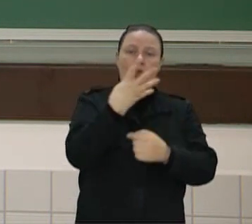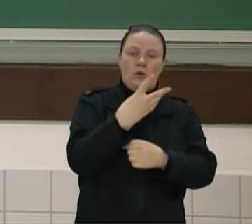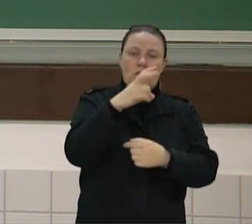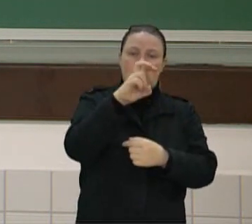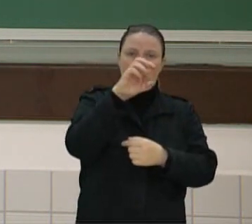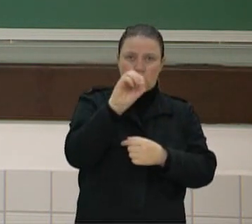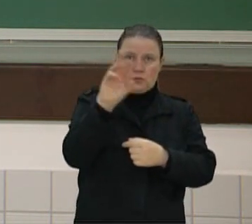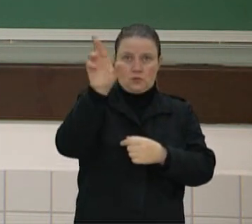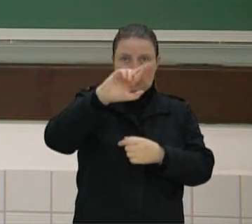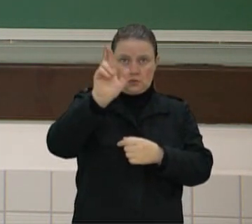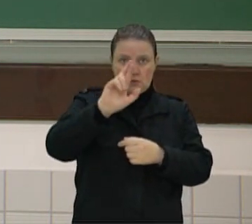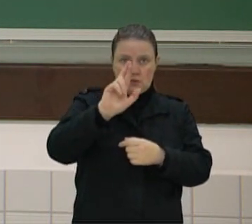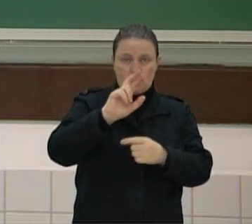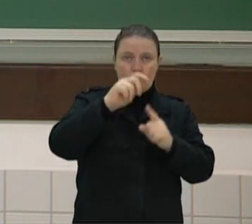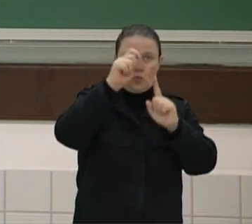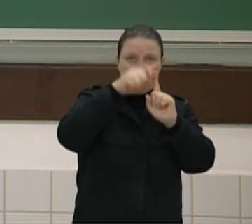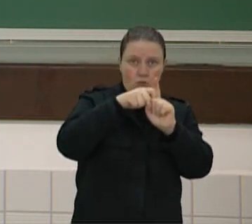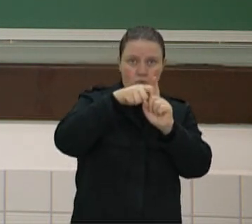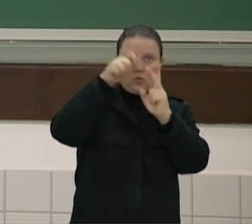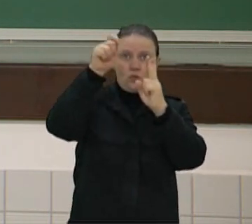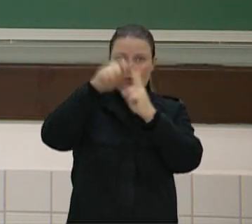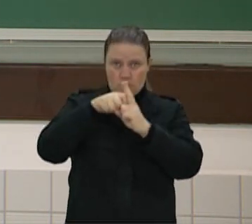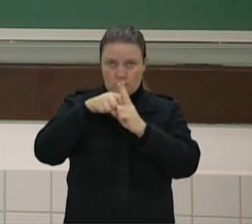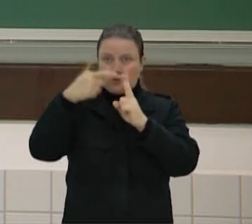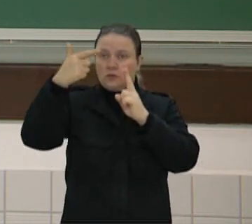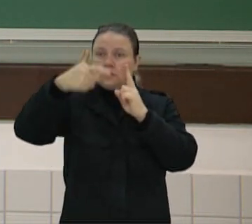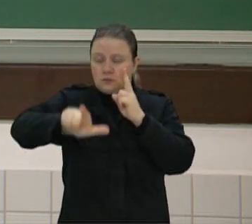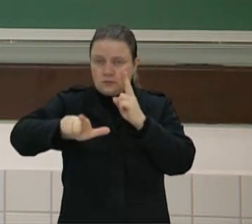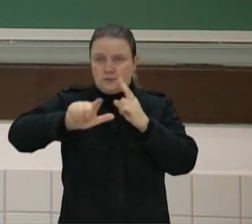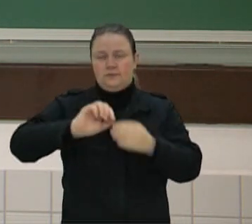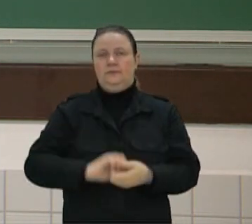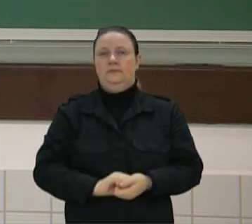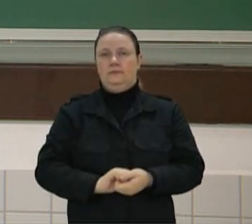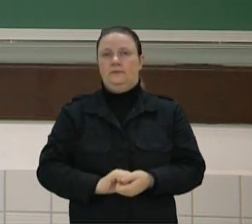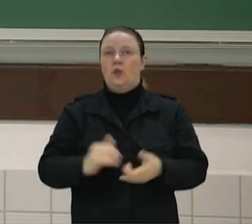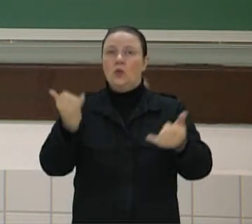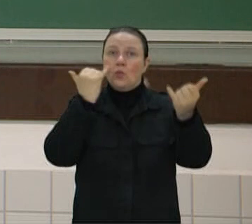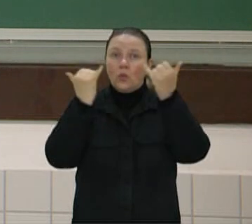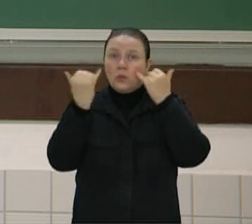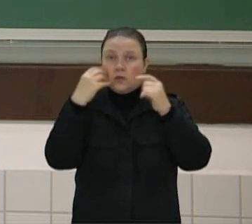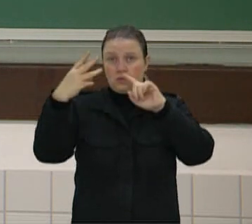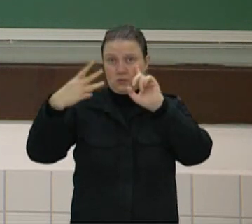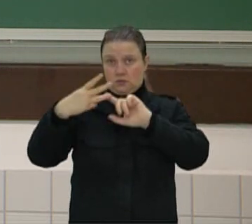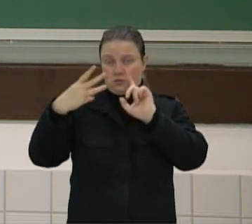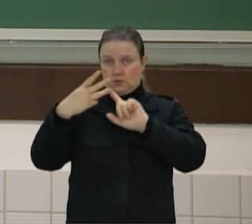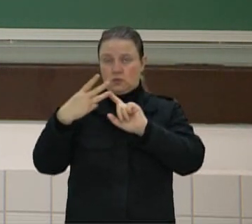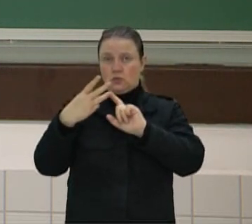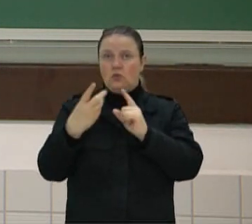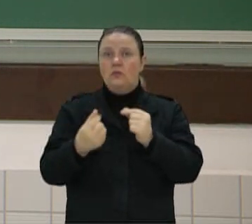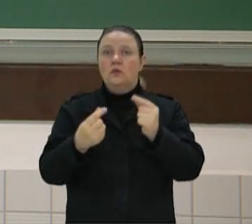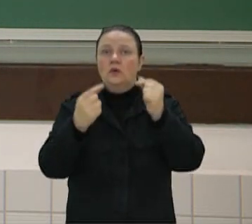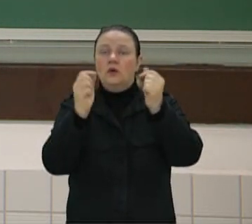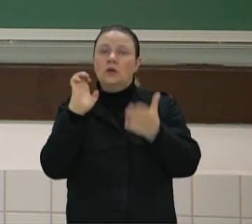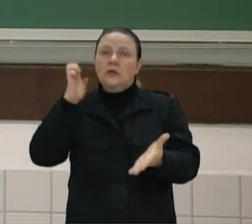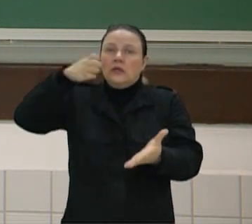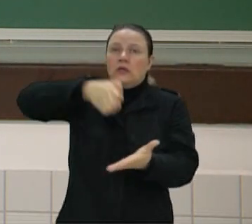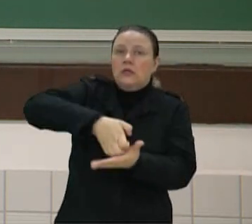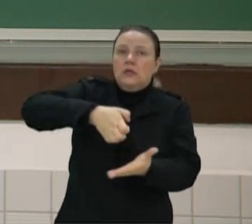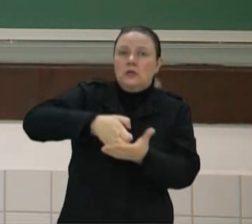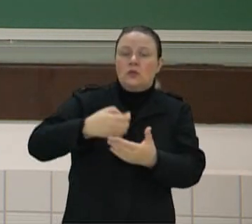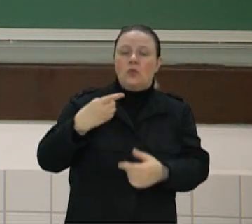450 2 meses depois. Informação 3, preço do televisor à vista